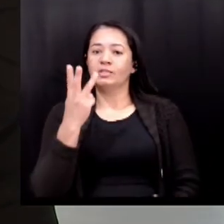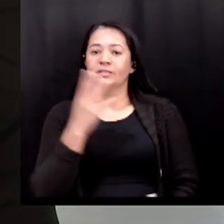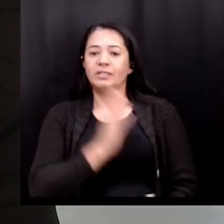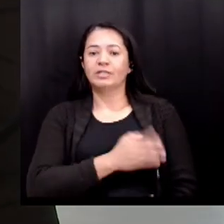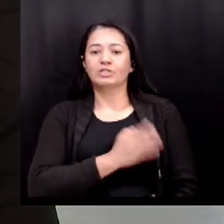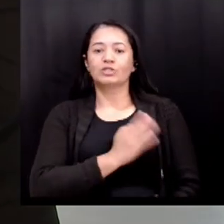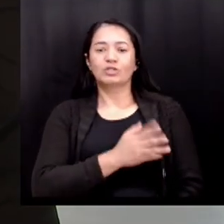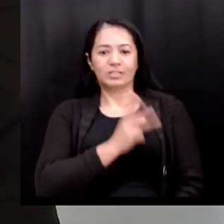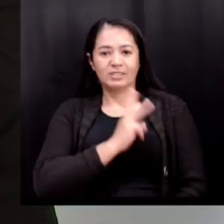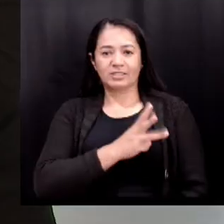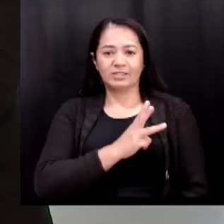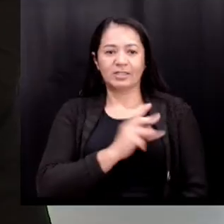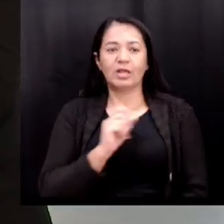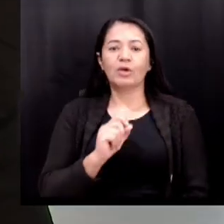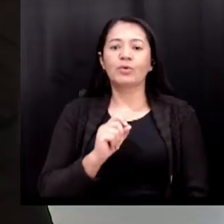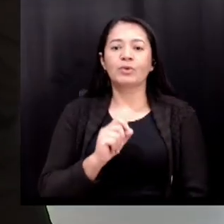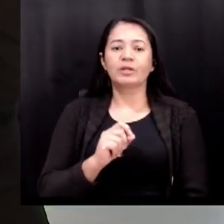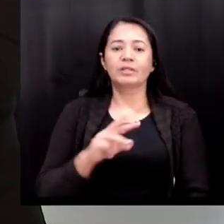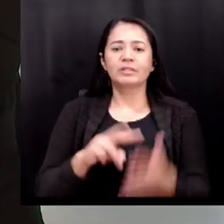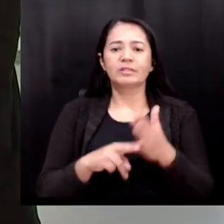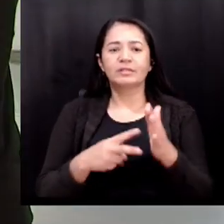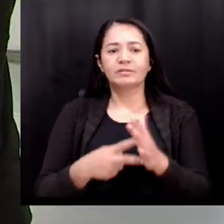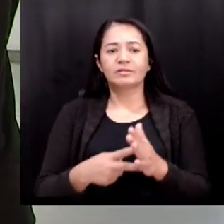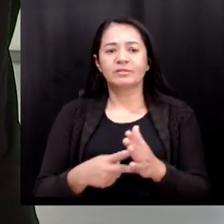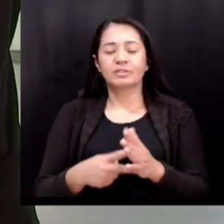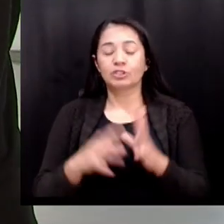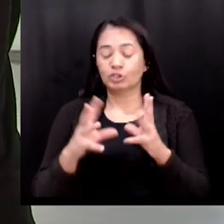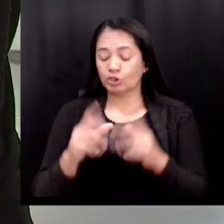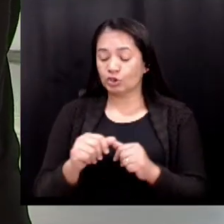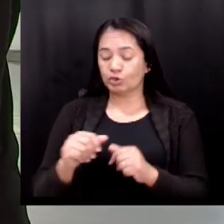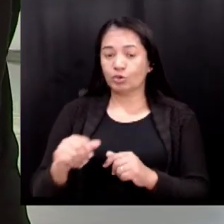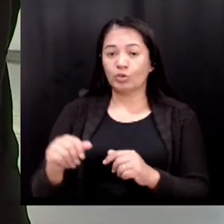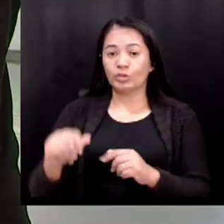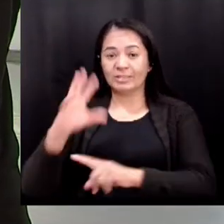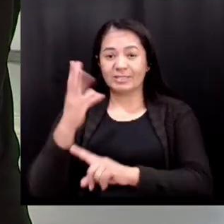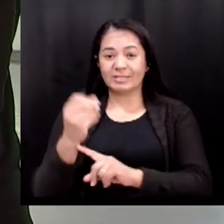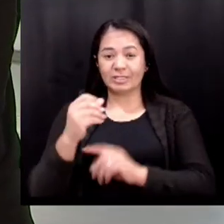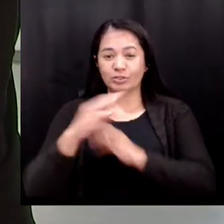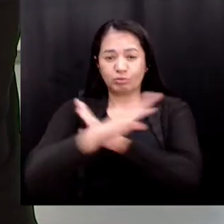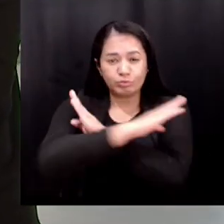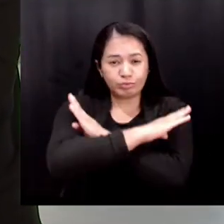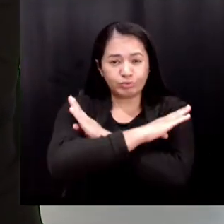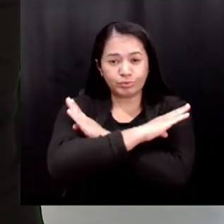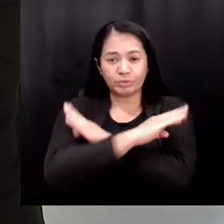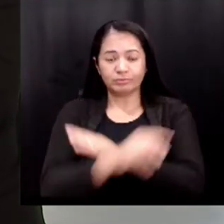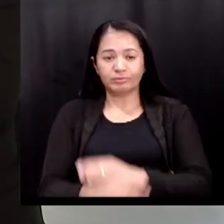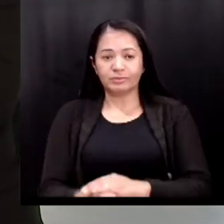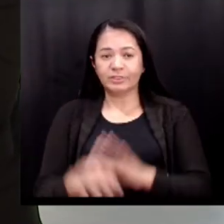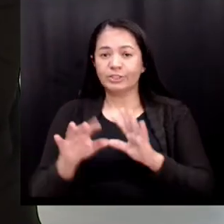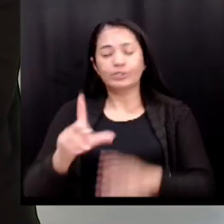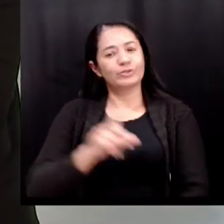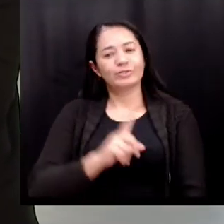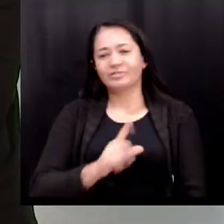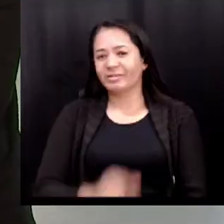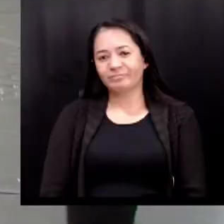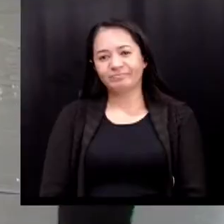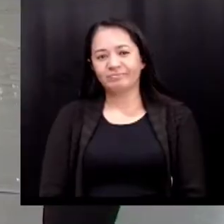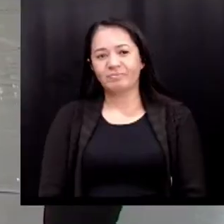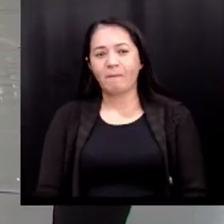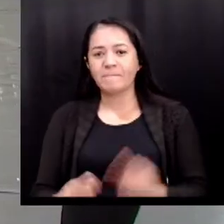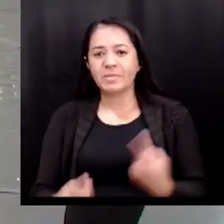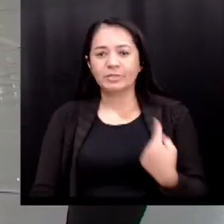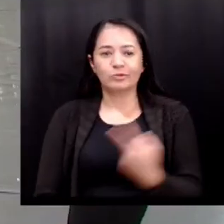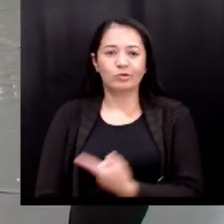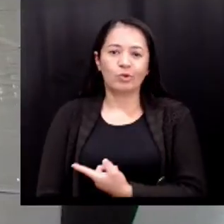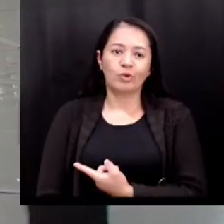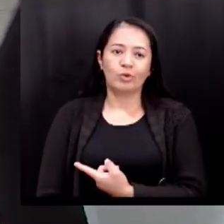verdade, em todas as artes marciais, isso existe. Só que nós fazemos parte de